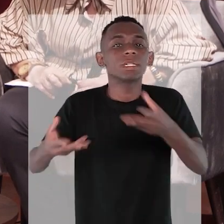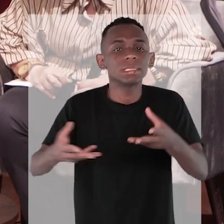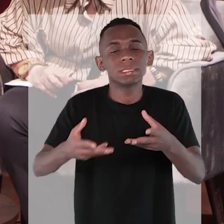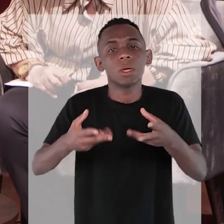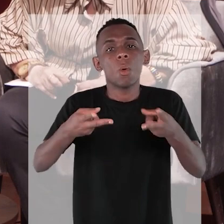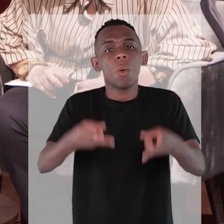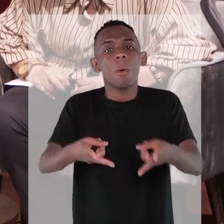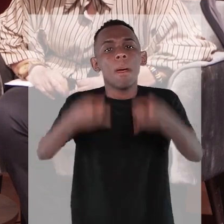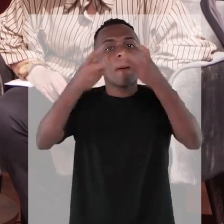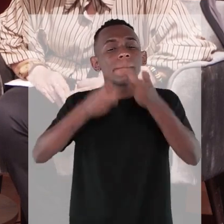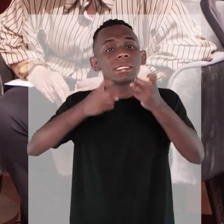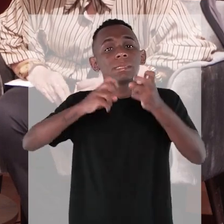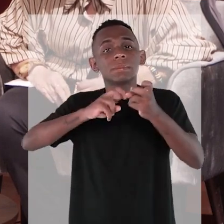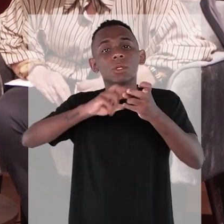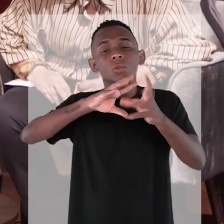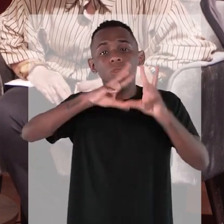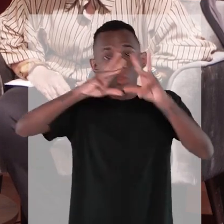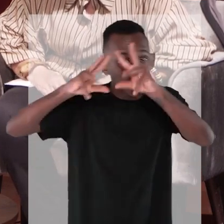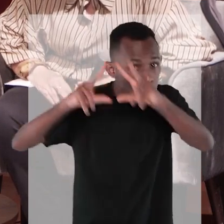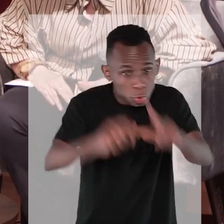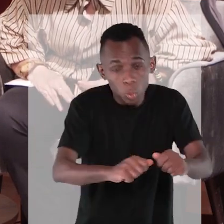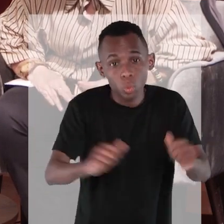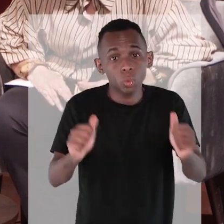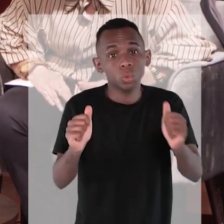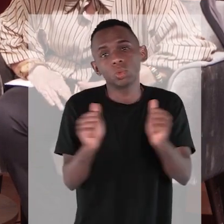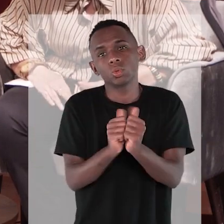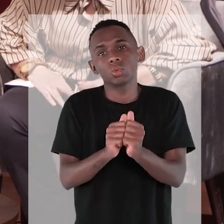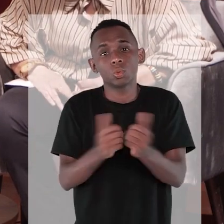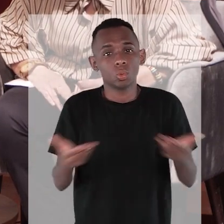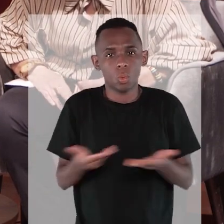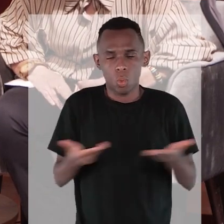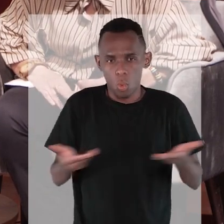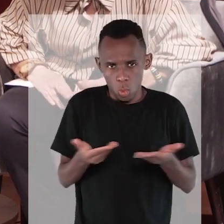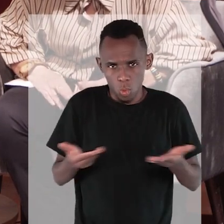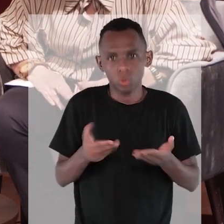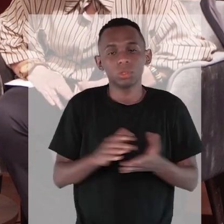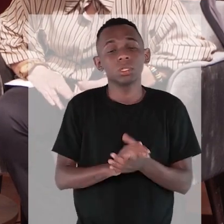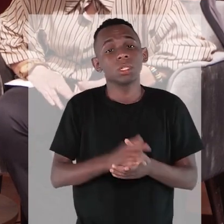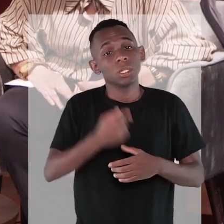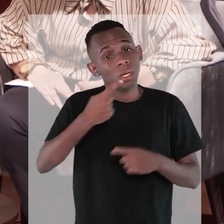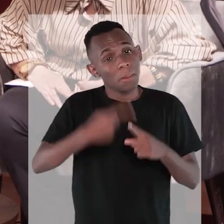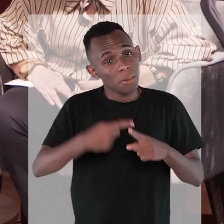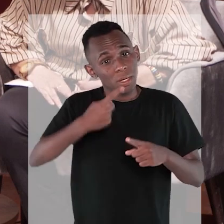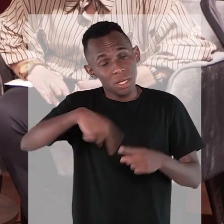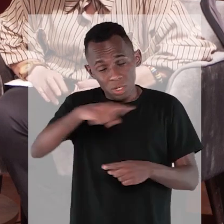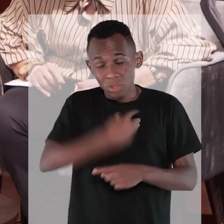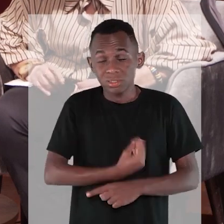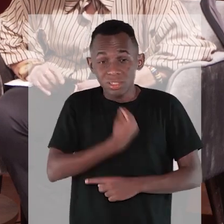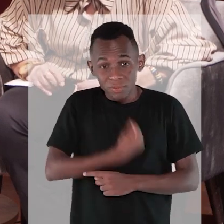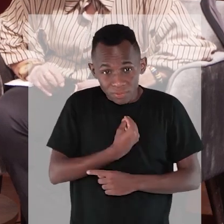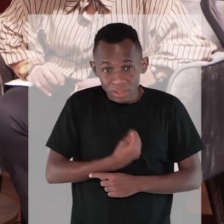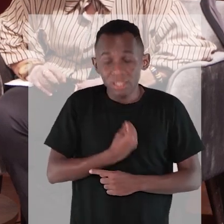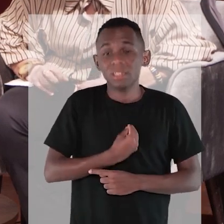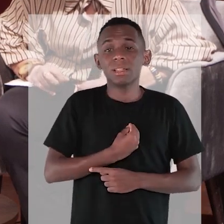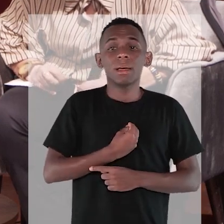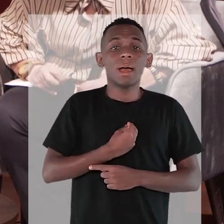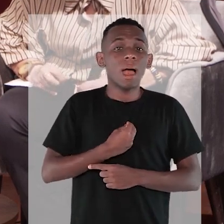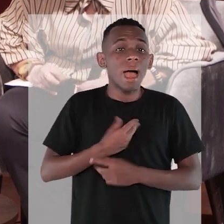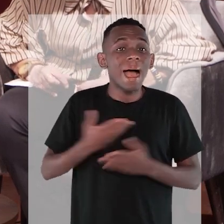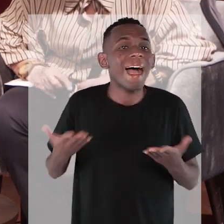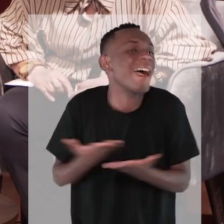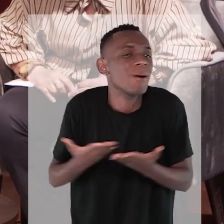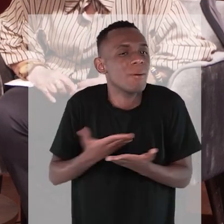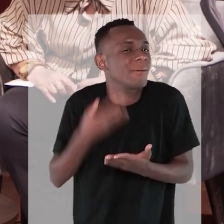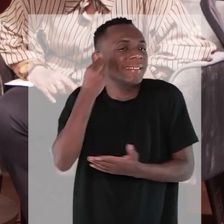conjunto de acontecimentos presentes. Nós os estamos vivendo ainda, e o grande desafio é oferecer visões que